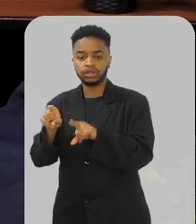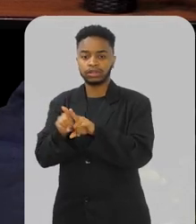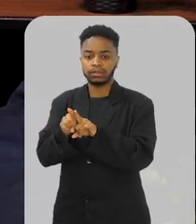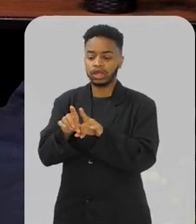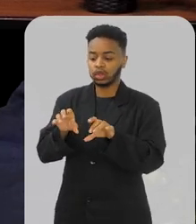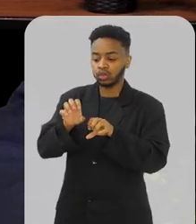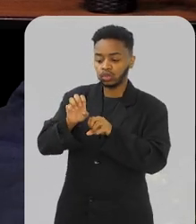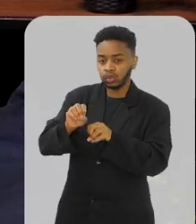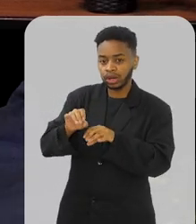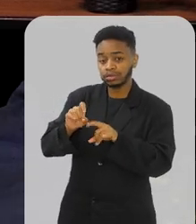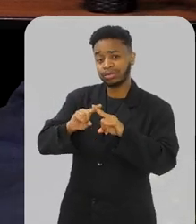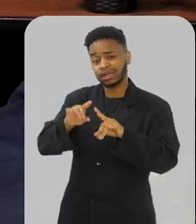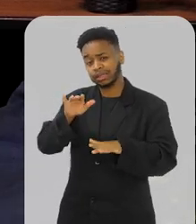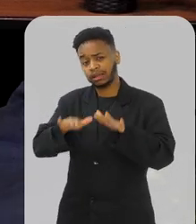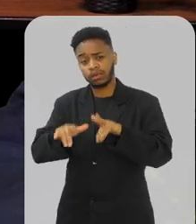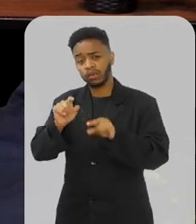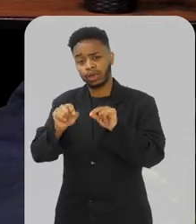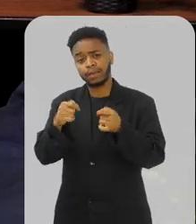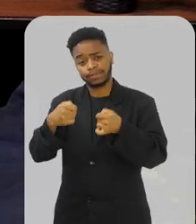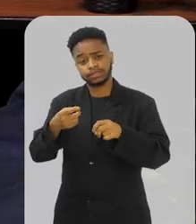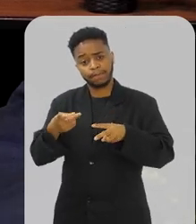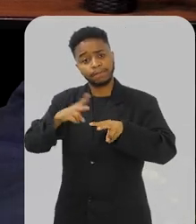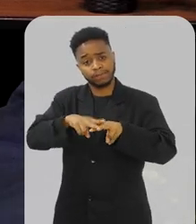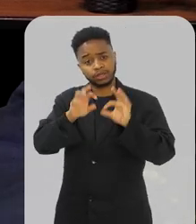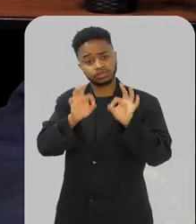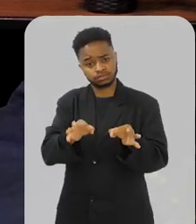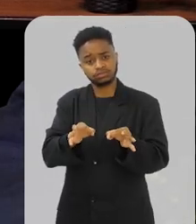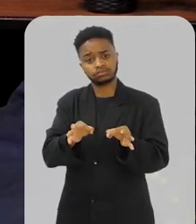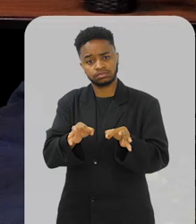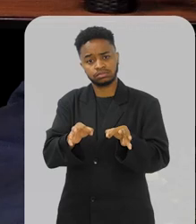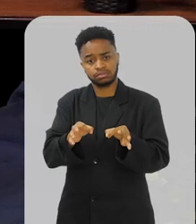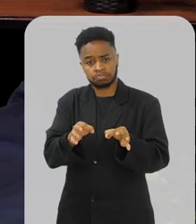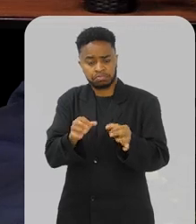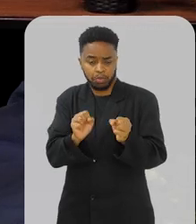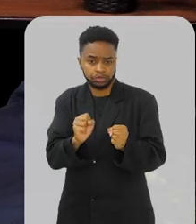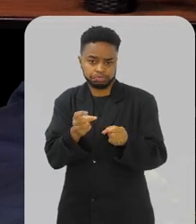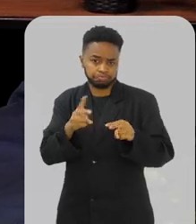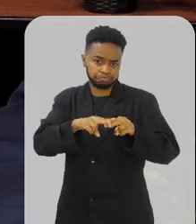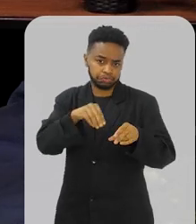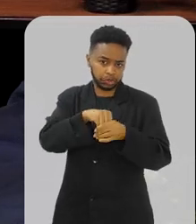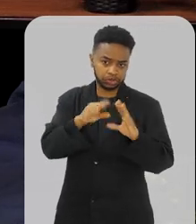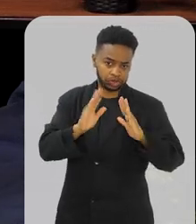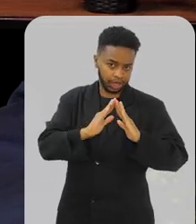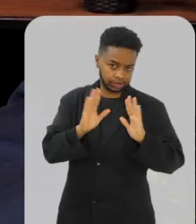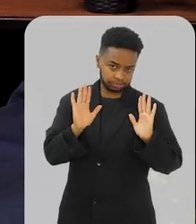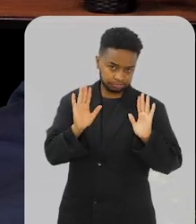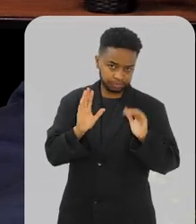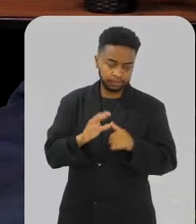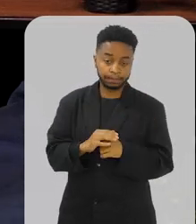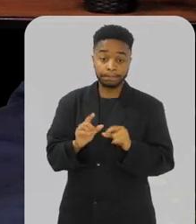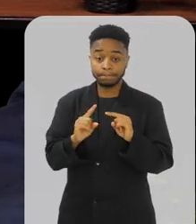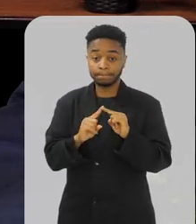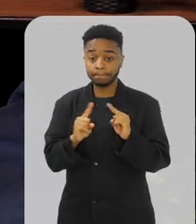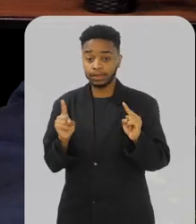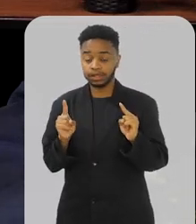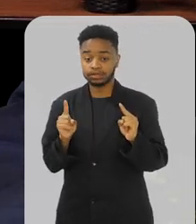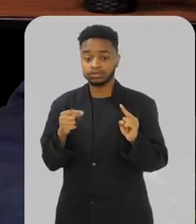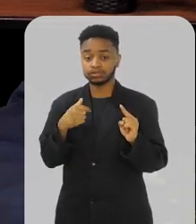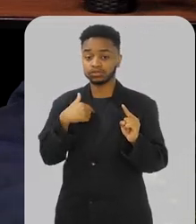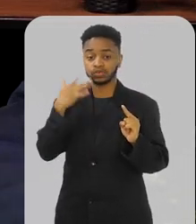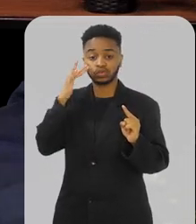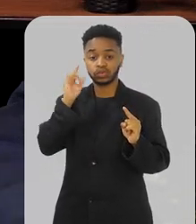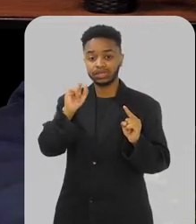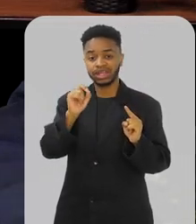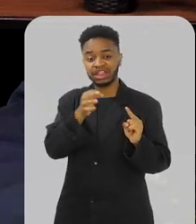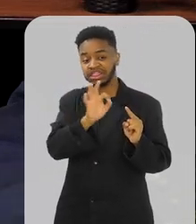do caso, até restritiva de liberdade, nem que fosse dentro de casa. Porque ninguém